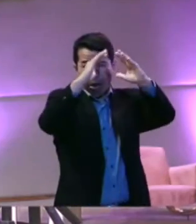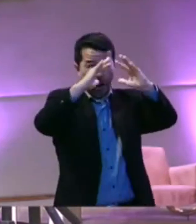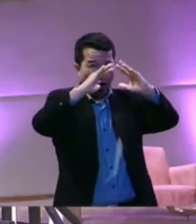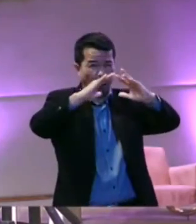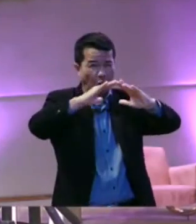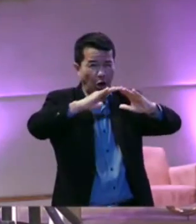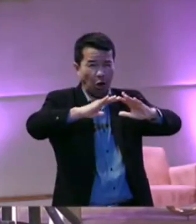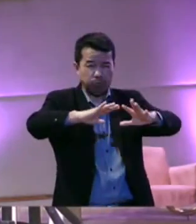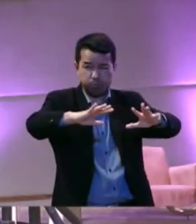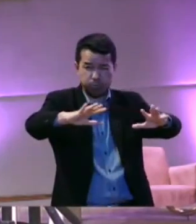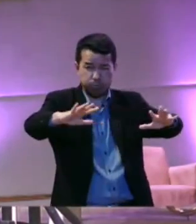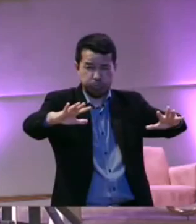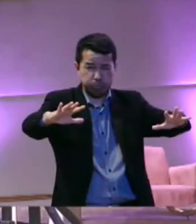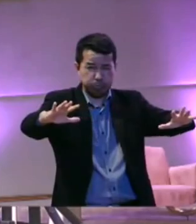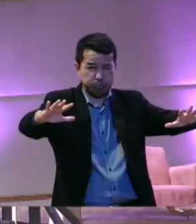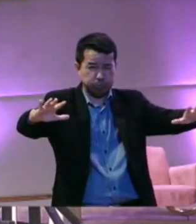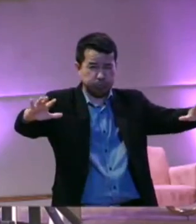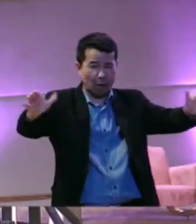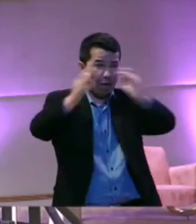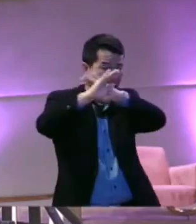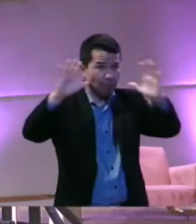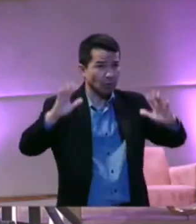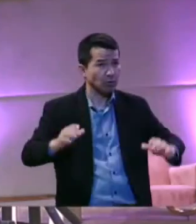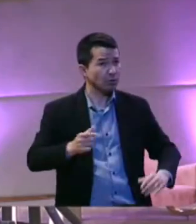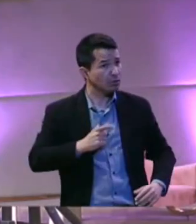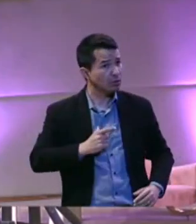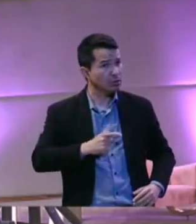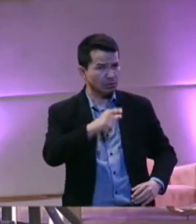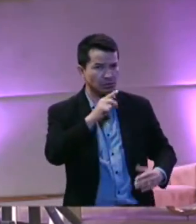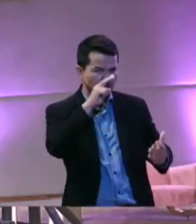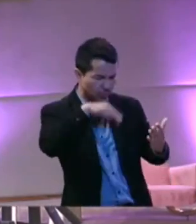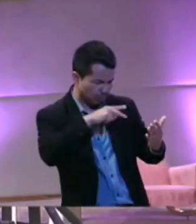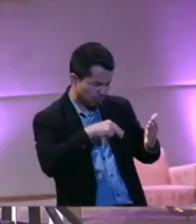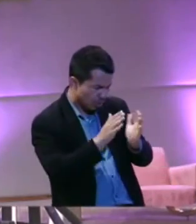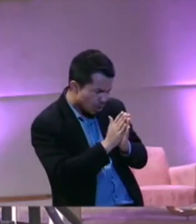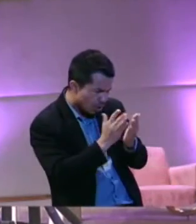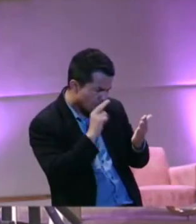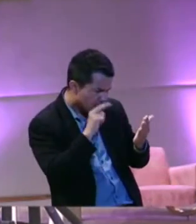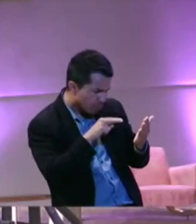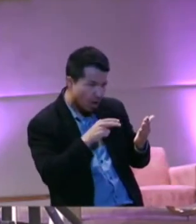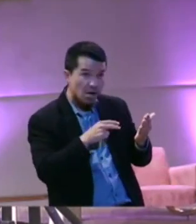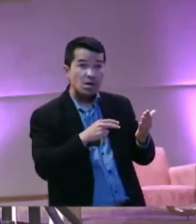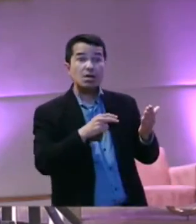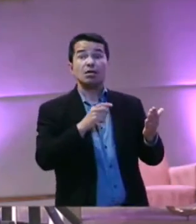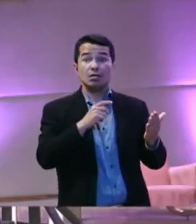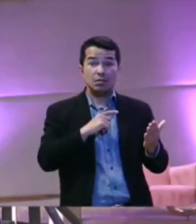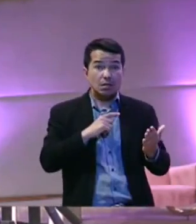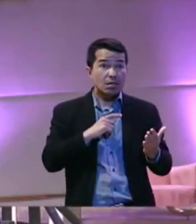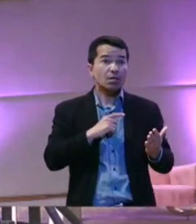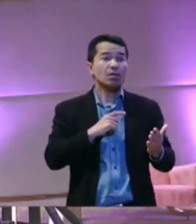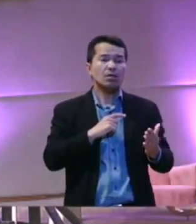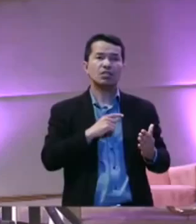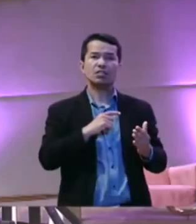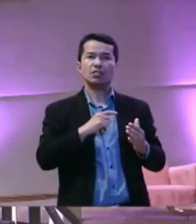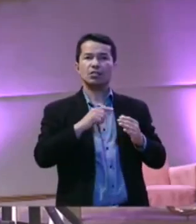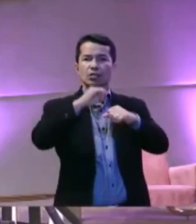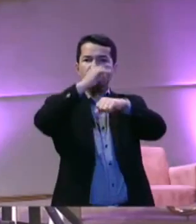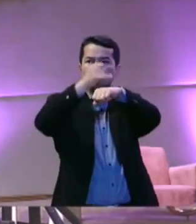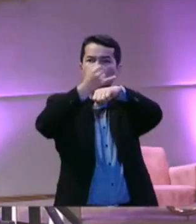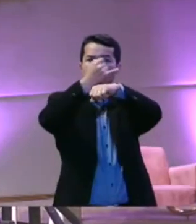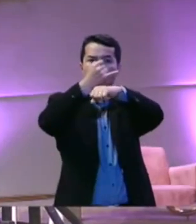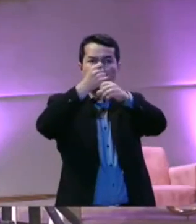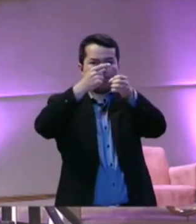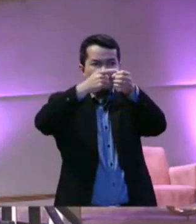Jesus. A Bíblia diz, e lendo e estudando sobre a visitação, Jerusalém foi rodeada por